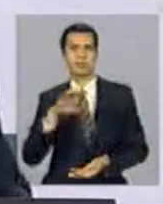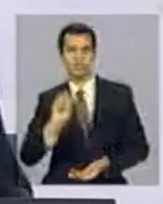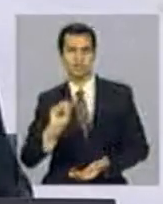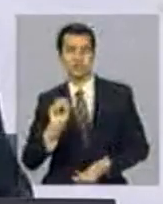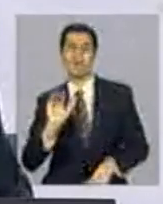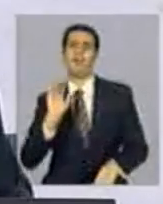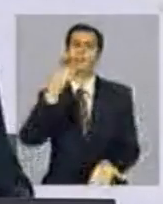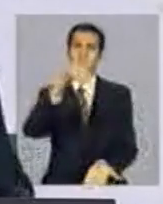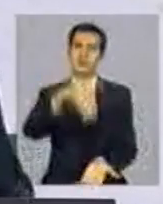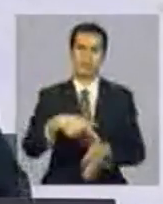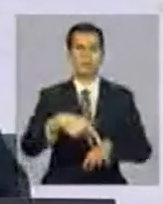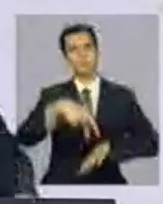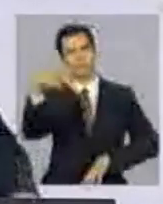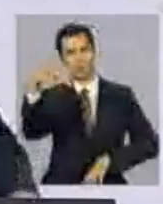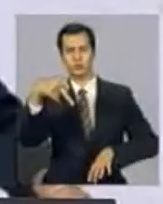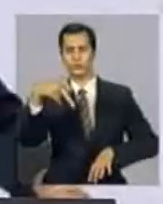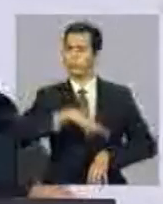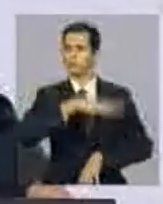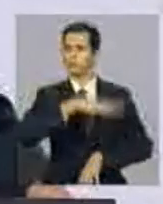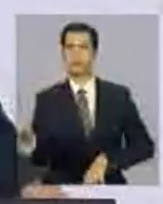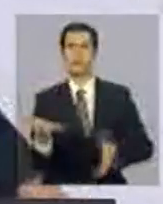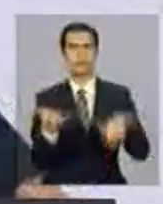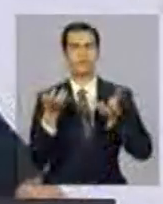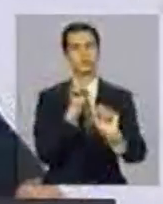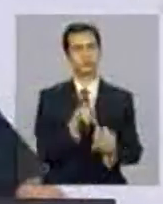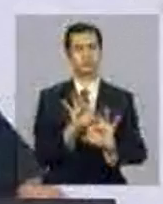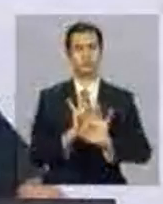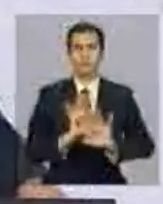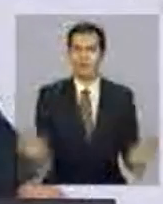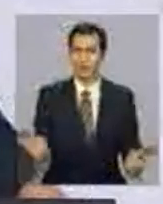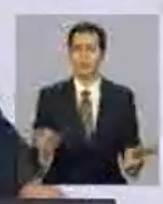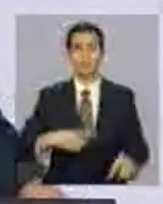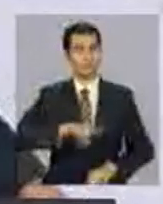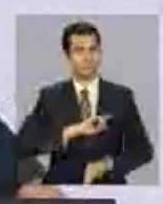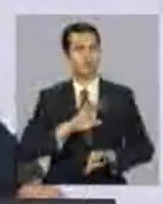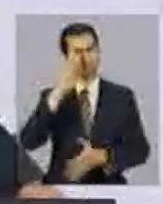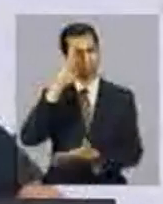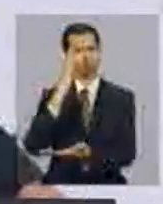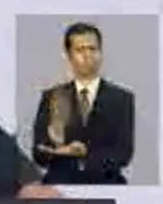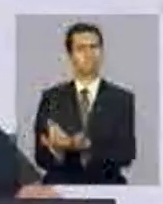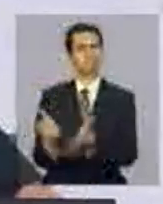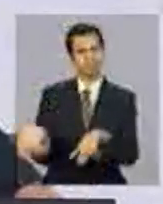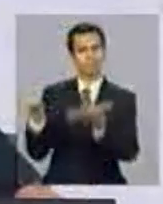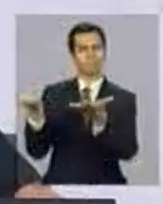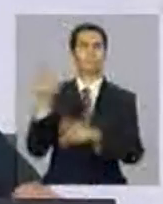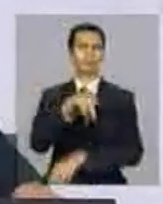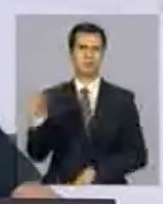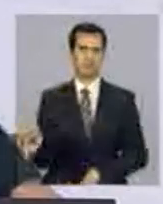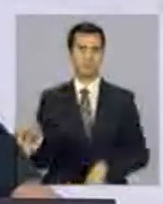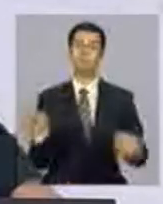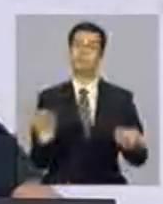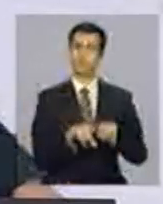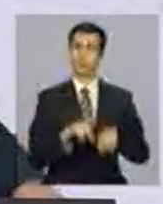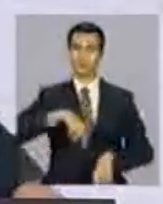pós-graduação. Nós valorizamos professores e sabemos que o vínculo das